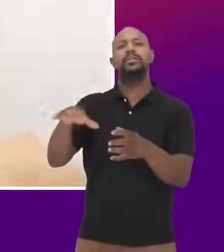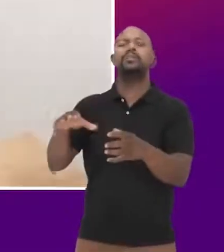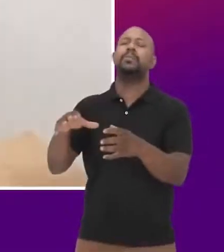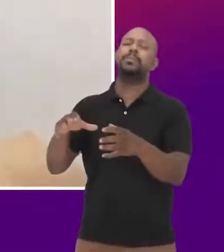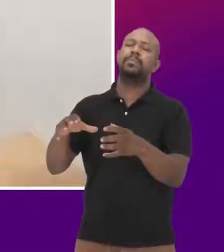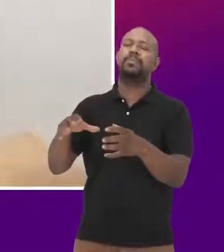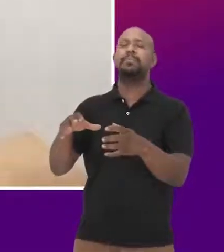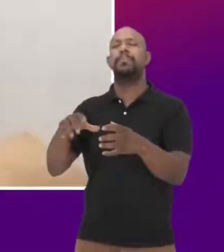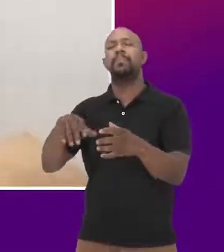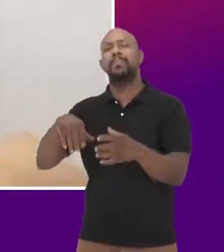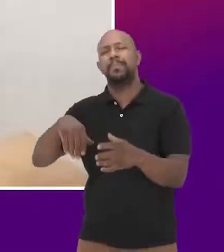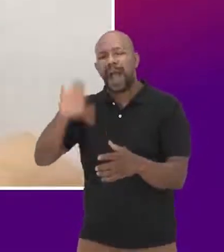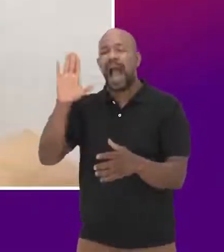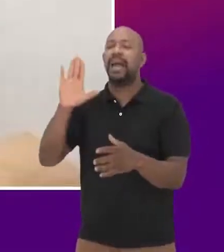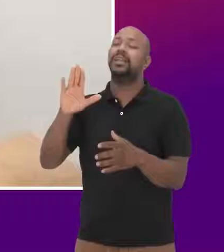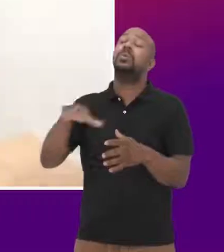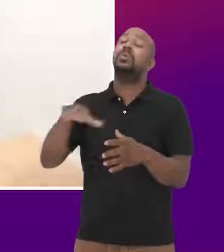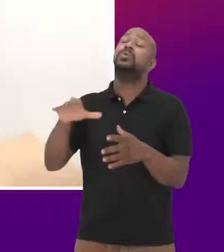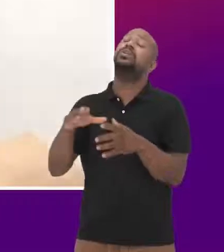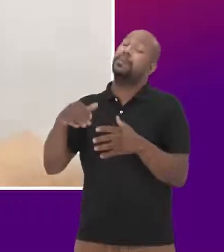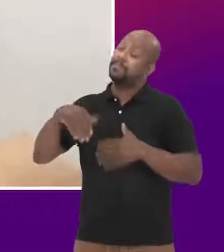maiores